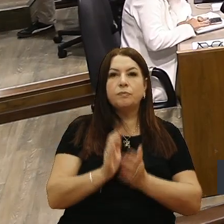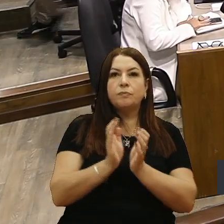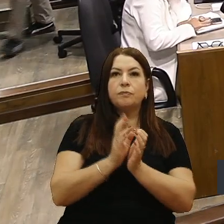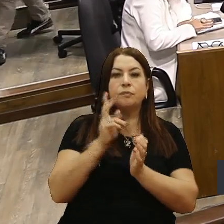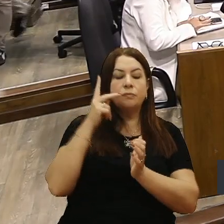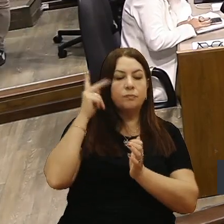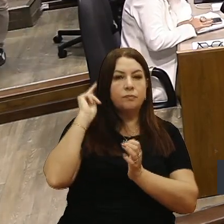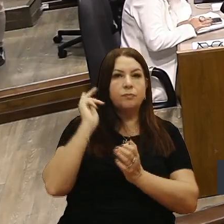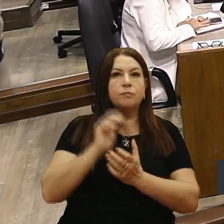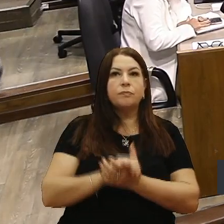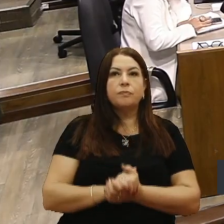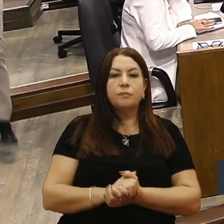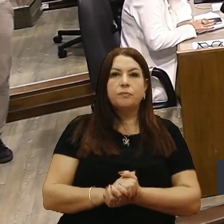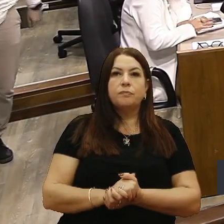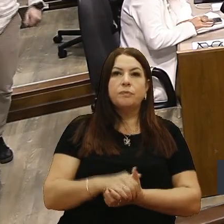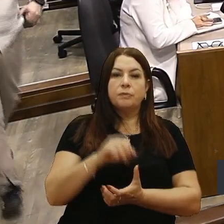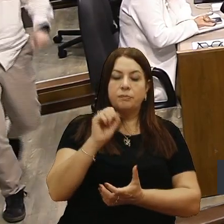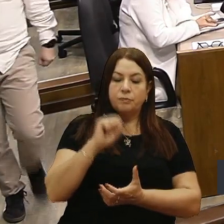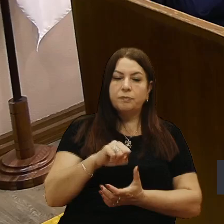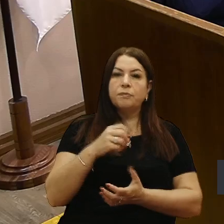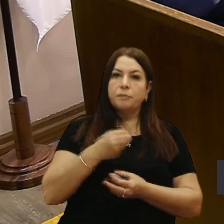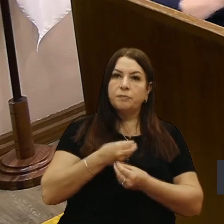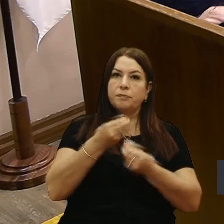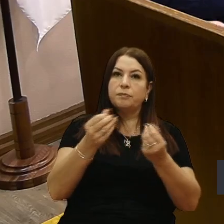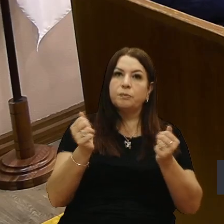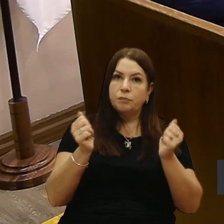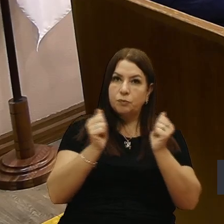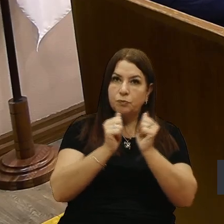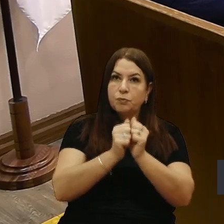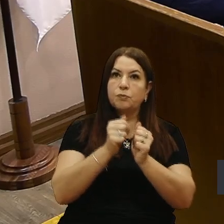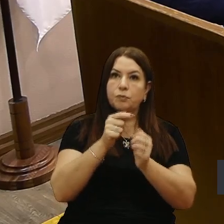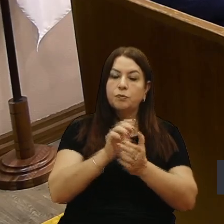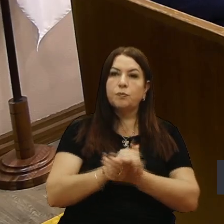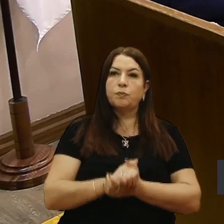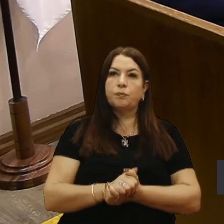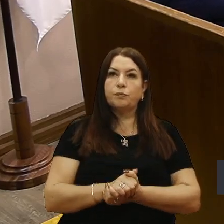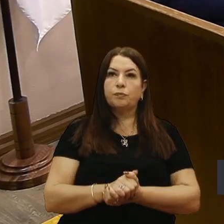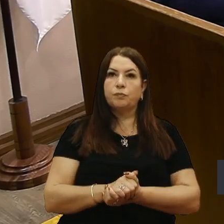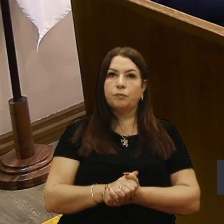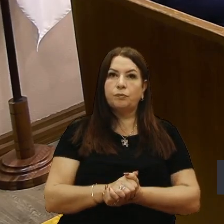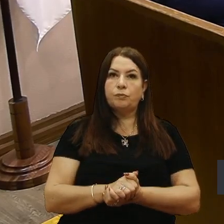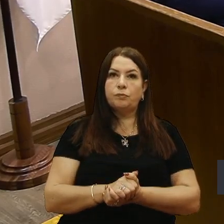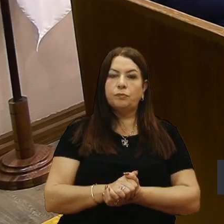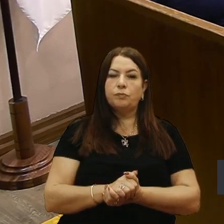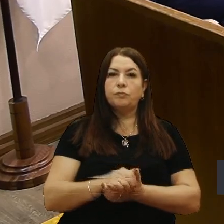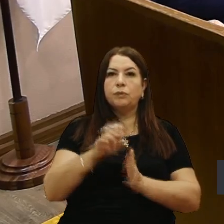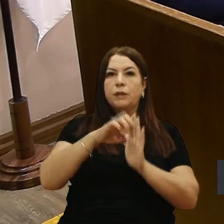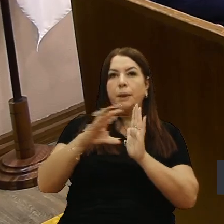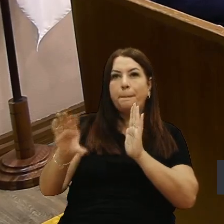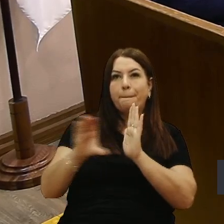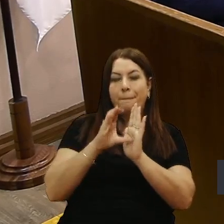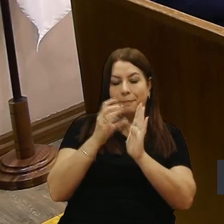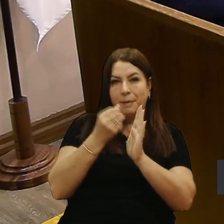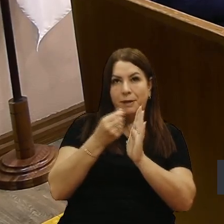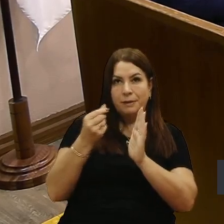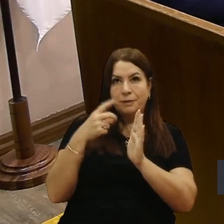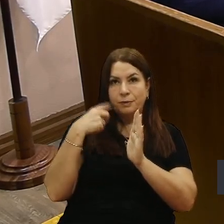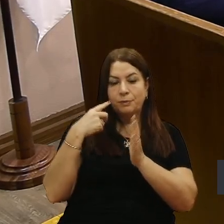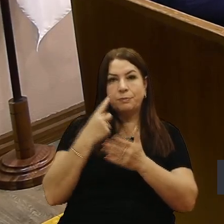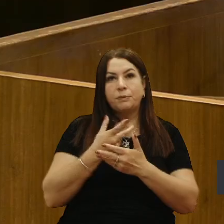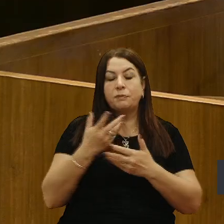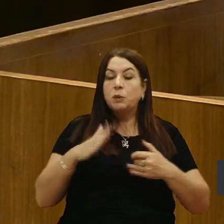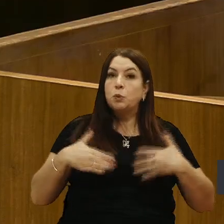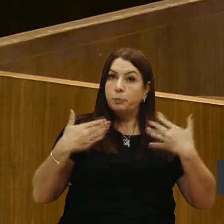Iago. Então, sim, a gente entregou juntos lá essa emenda, né? E foi